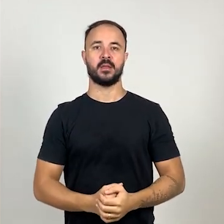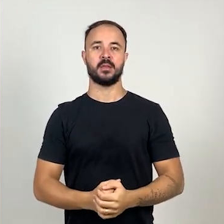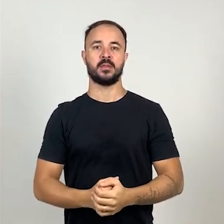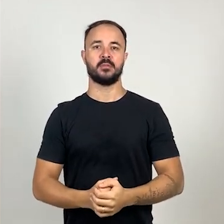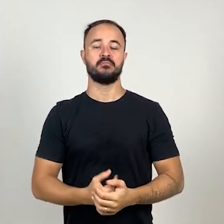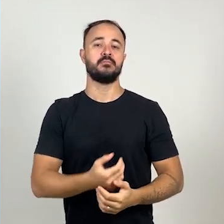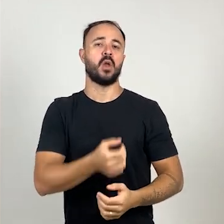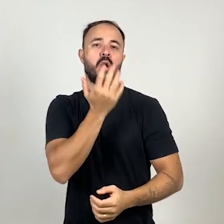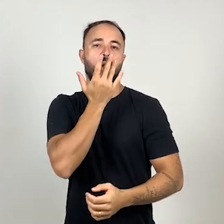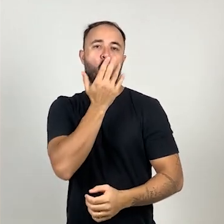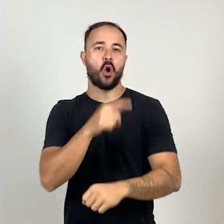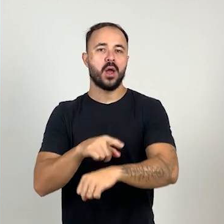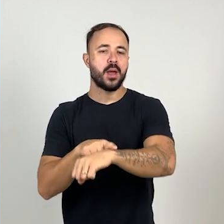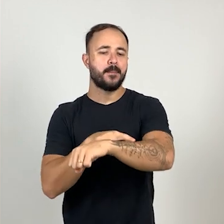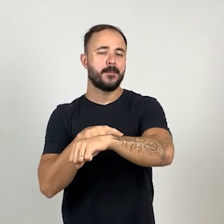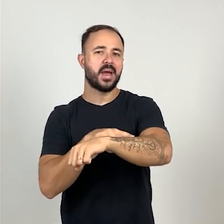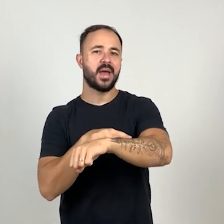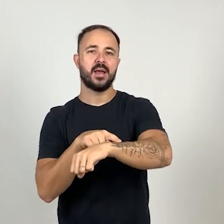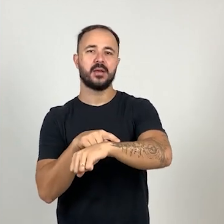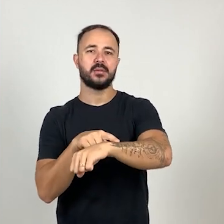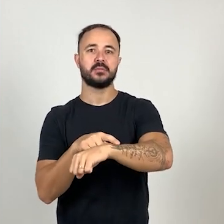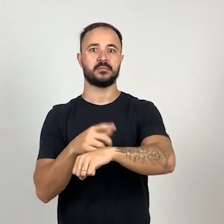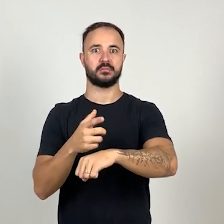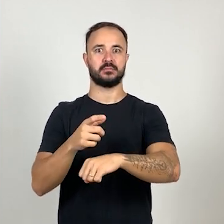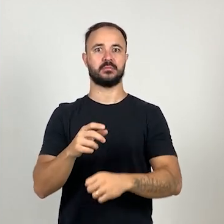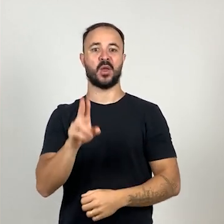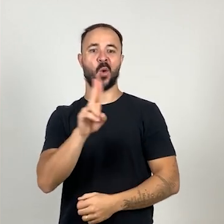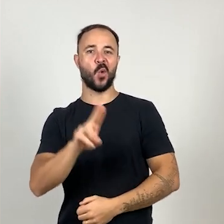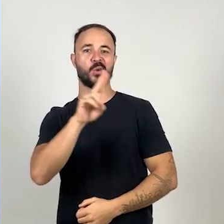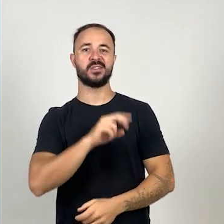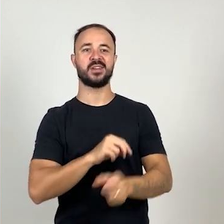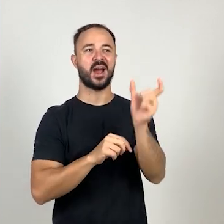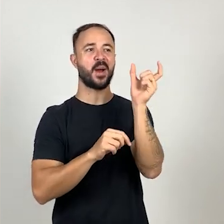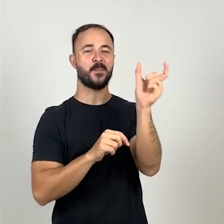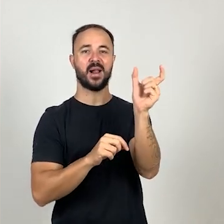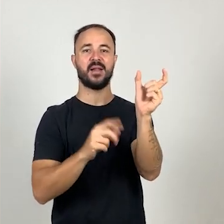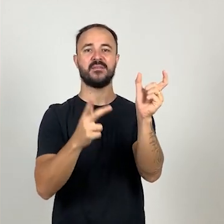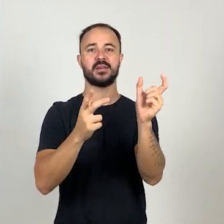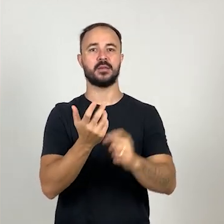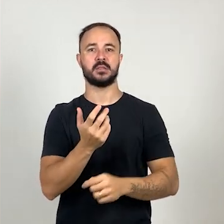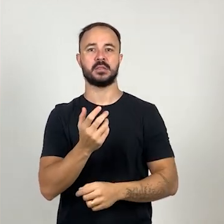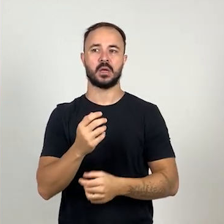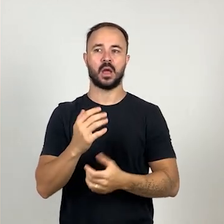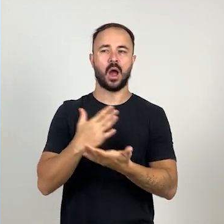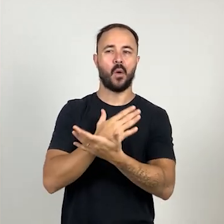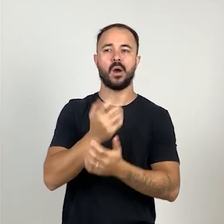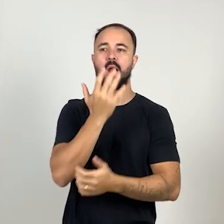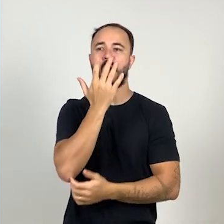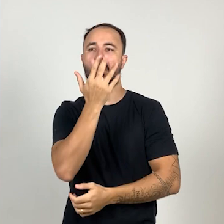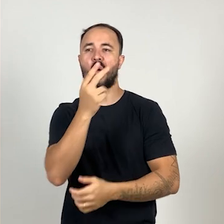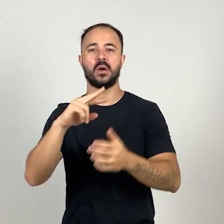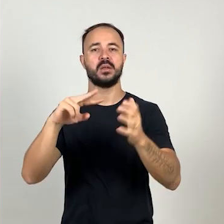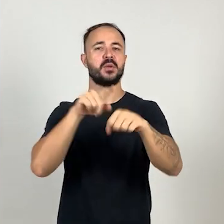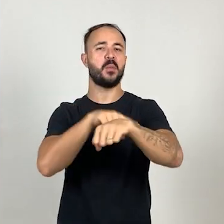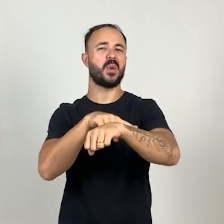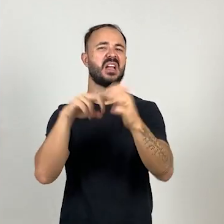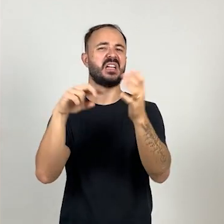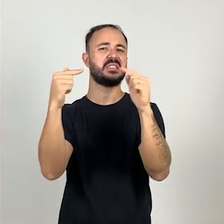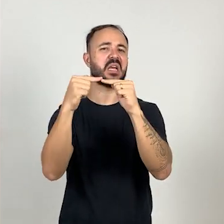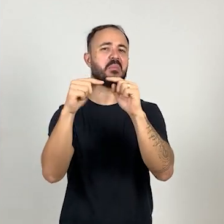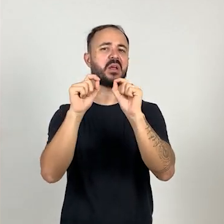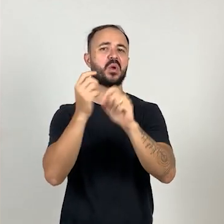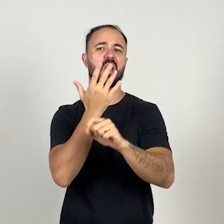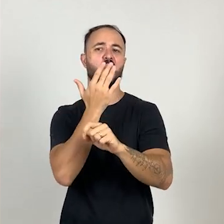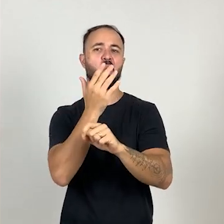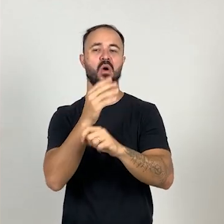de pele. A expressão cor de pele costuma se referir a tons de bege, indicando uma preferência por representar